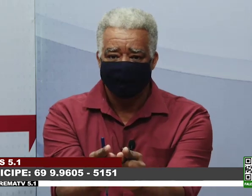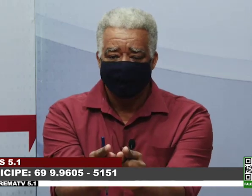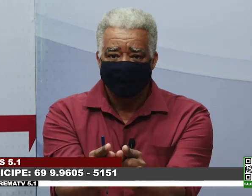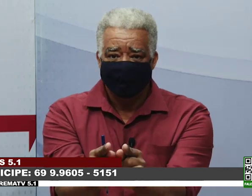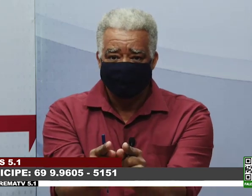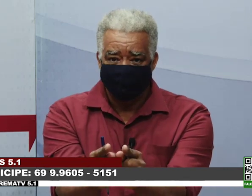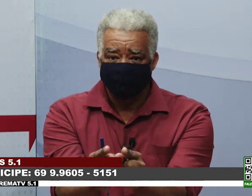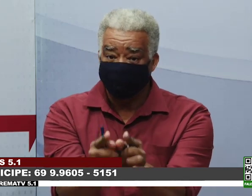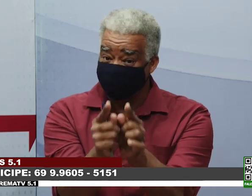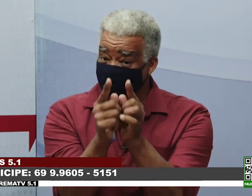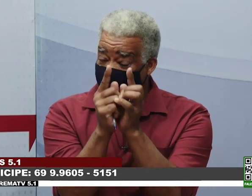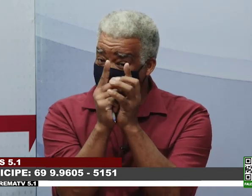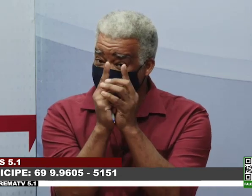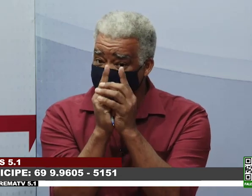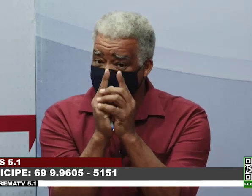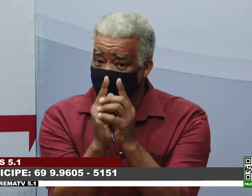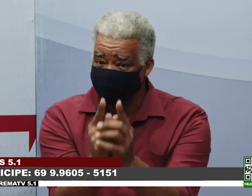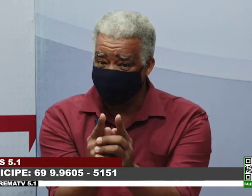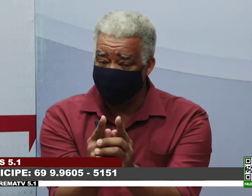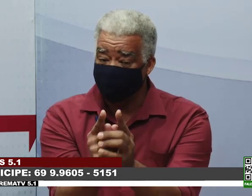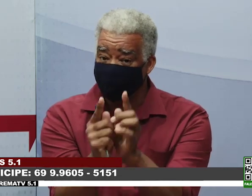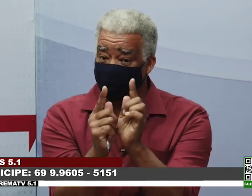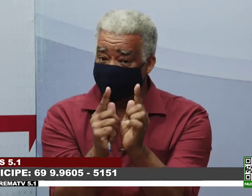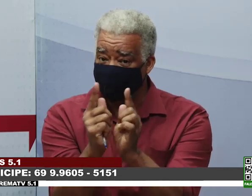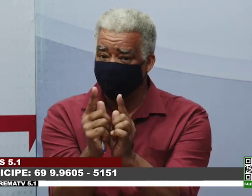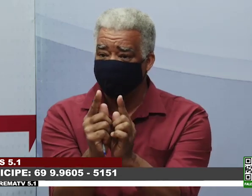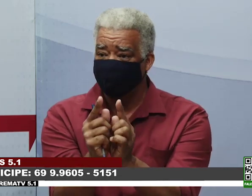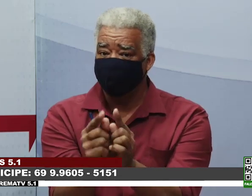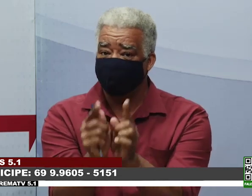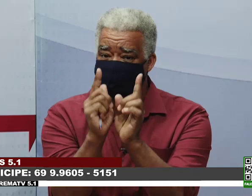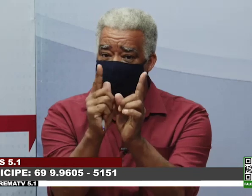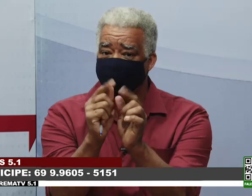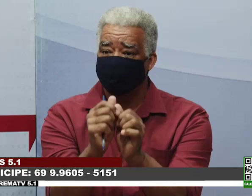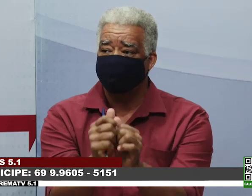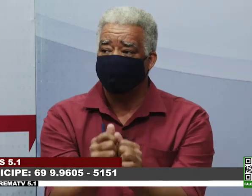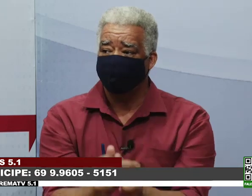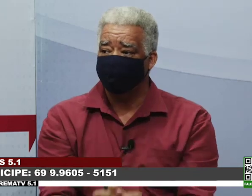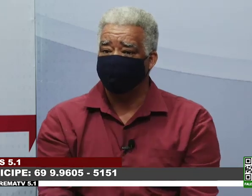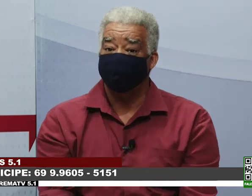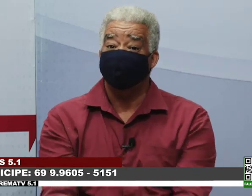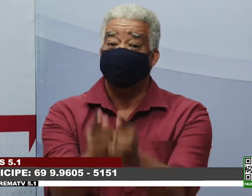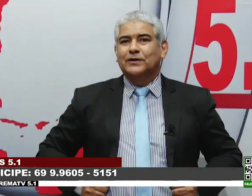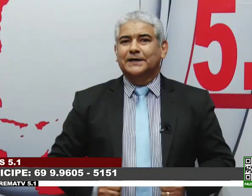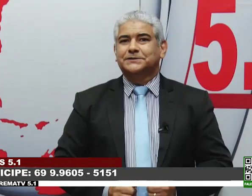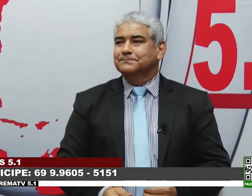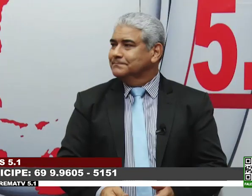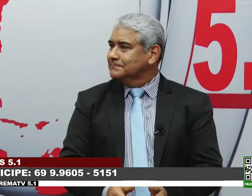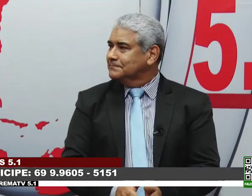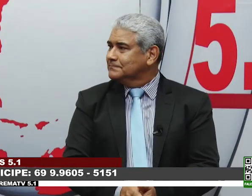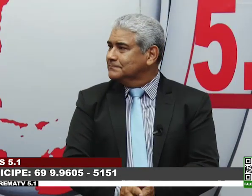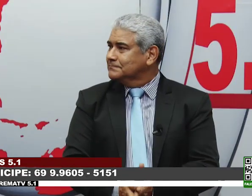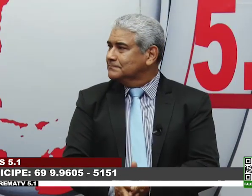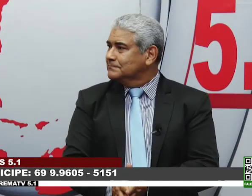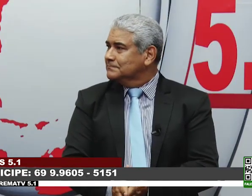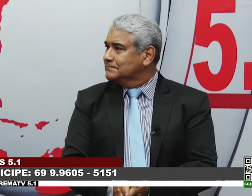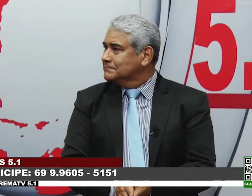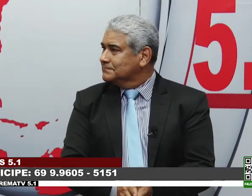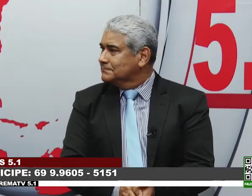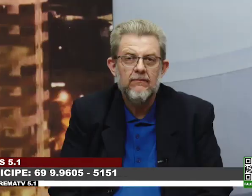operantes. Certo? Quando uma briga de quadrilha, quando um ladrão investiga o outro, sai um resultado positivo. Paulo Cavalcanti. E a polícia vai pegar o